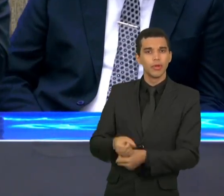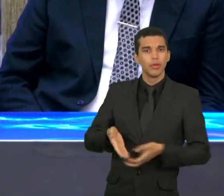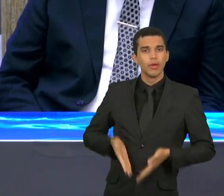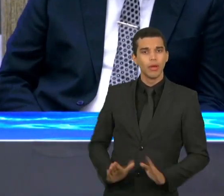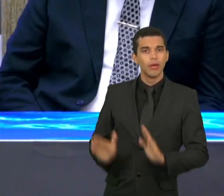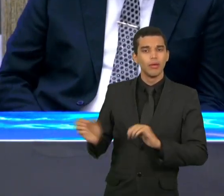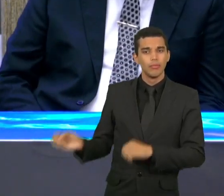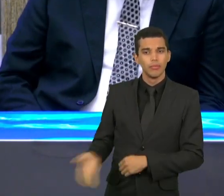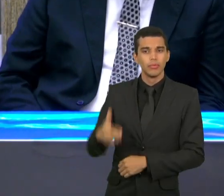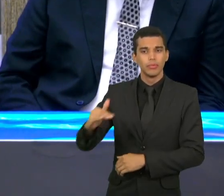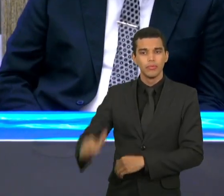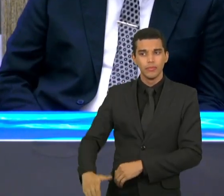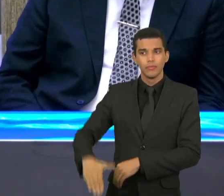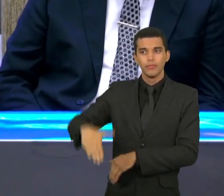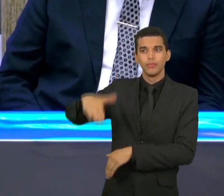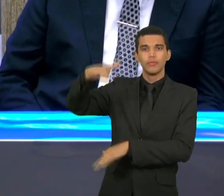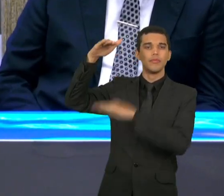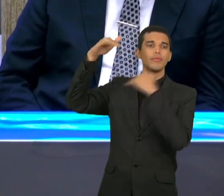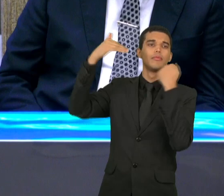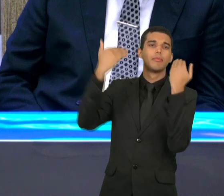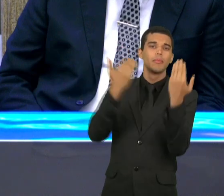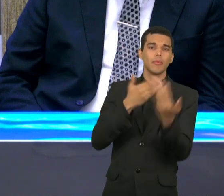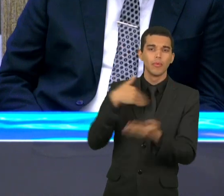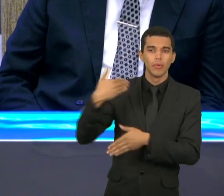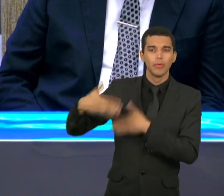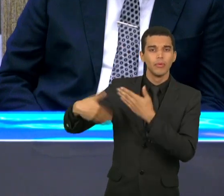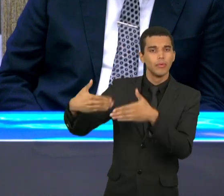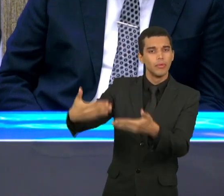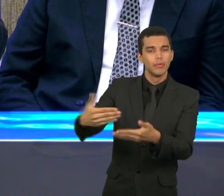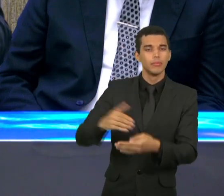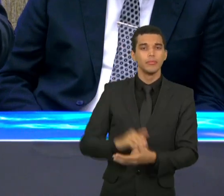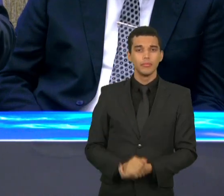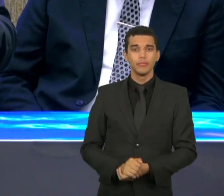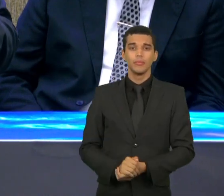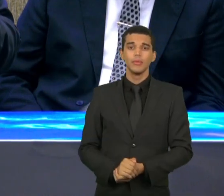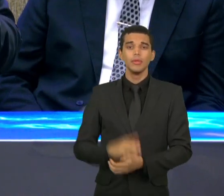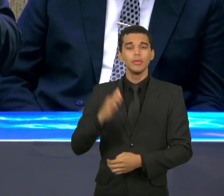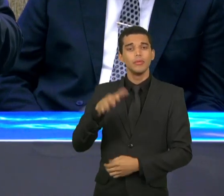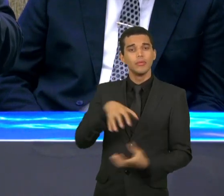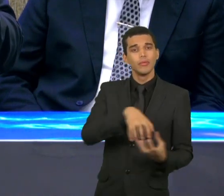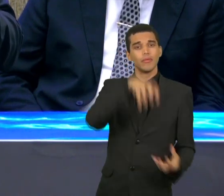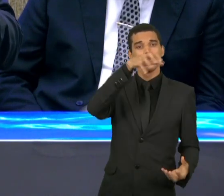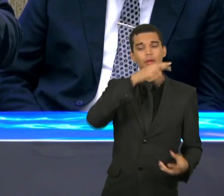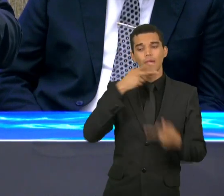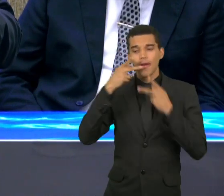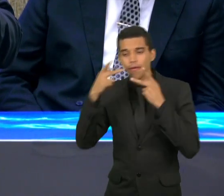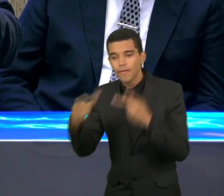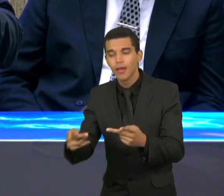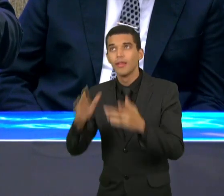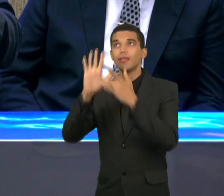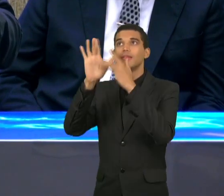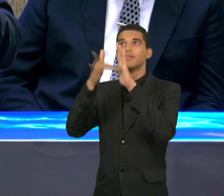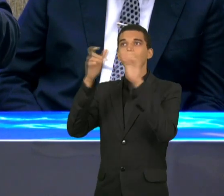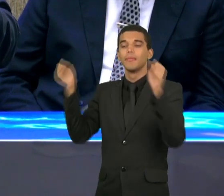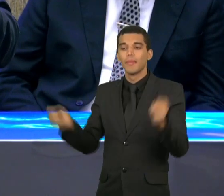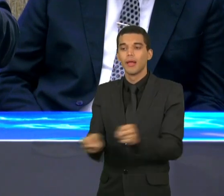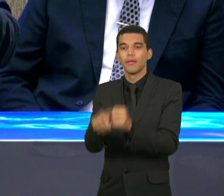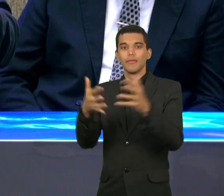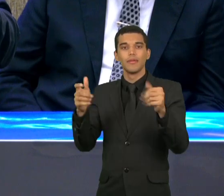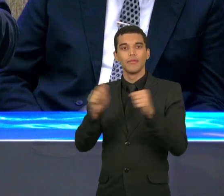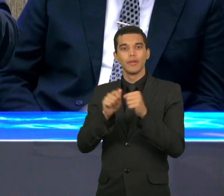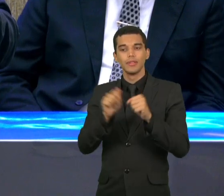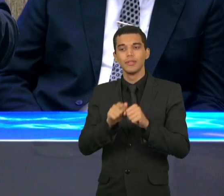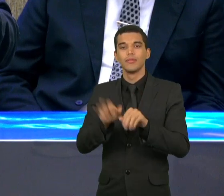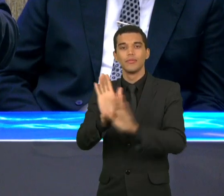uma geração diz para outra e conta as maravilhas do Senhor. E muitos de vocês que